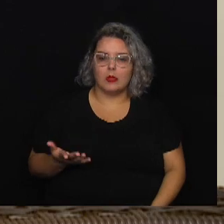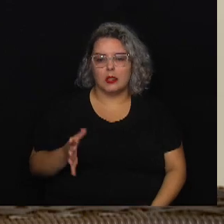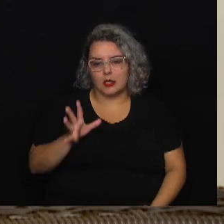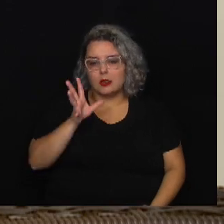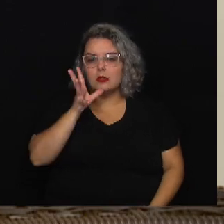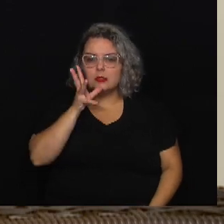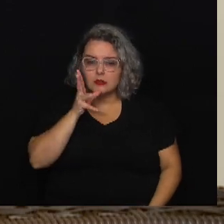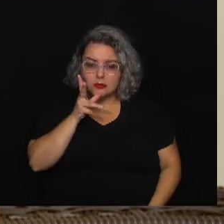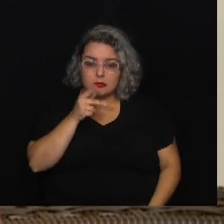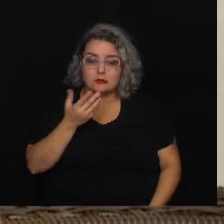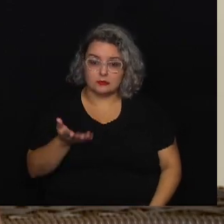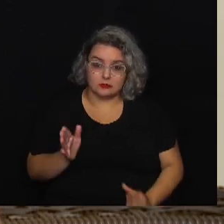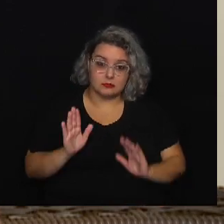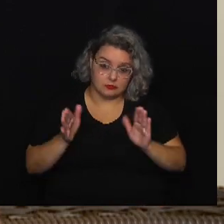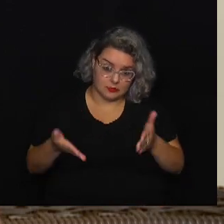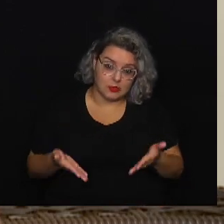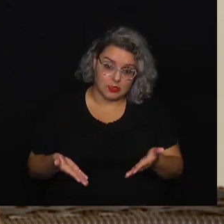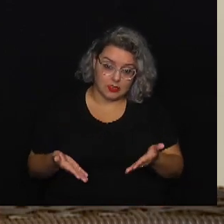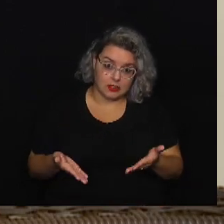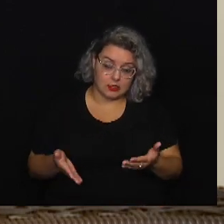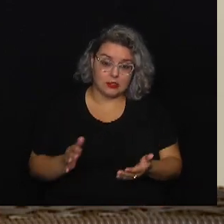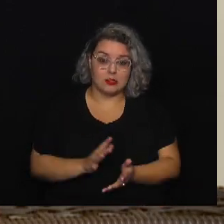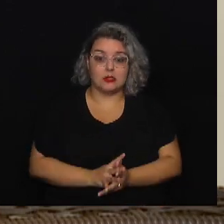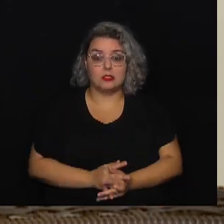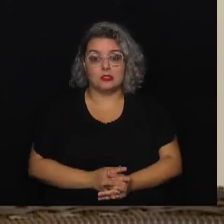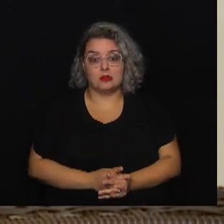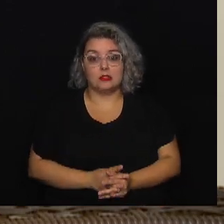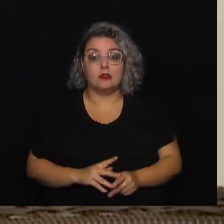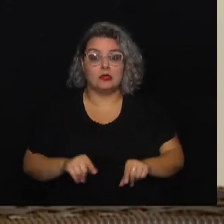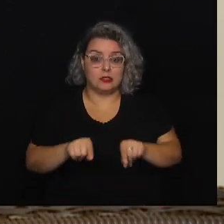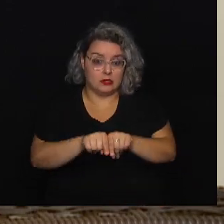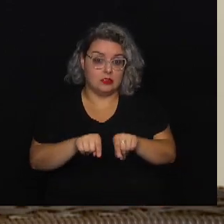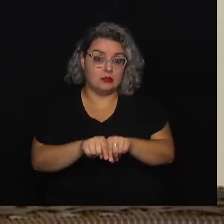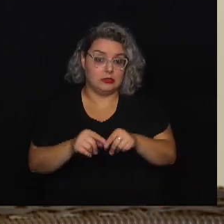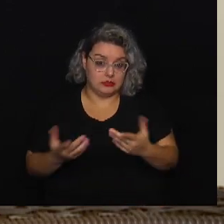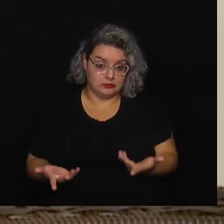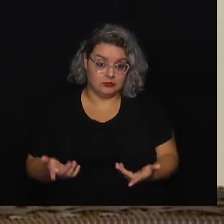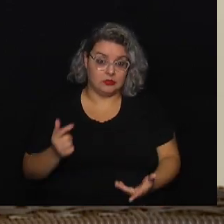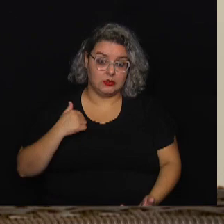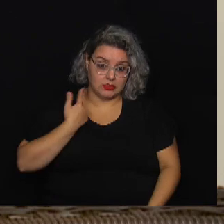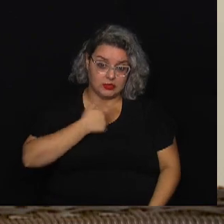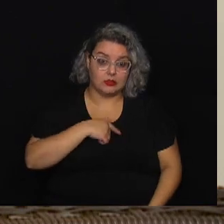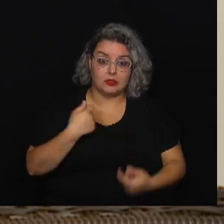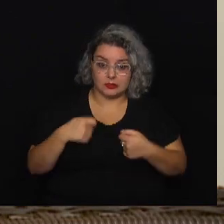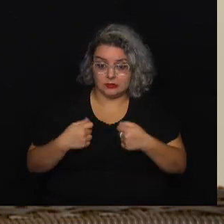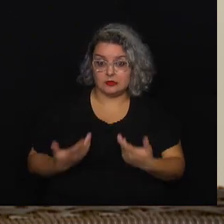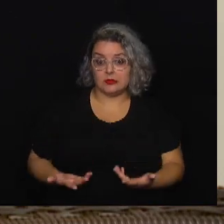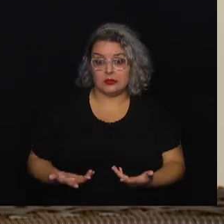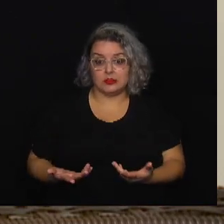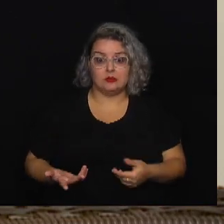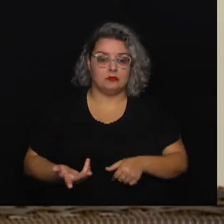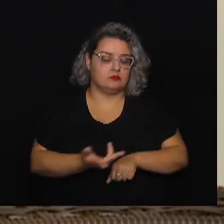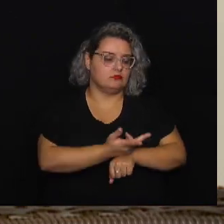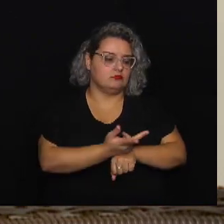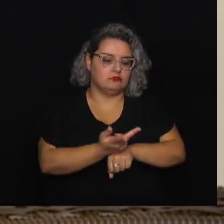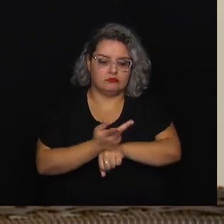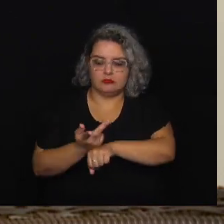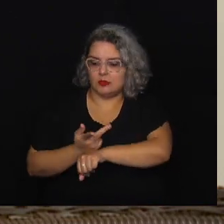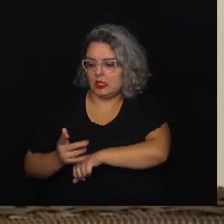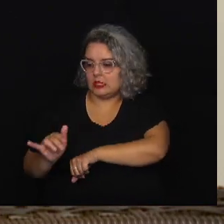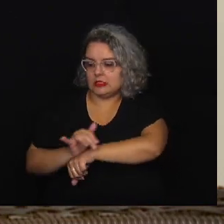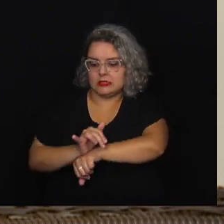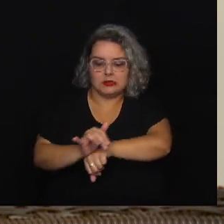demorado nesse sentido, e inclusive que, assim, que a gente teve que recorrer de várias formas, de